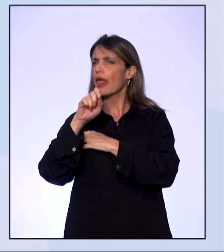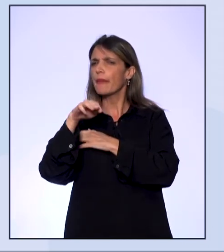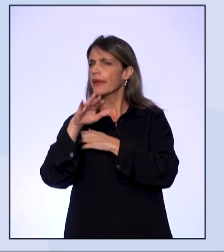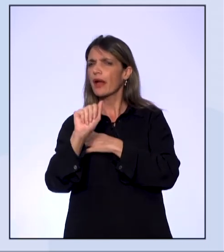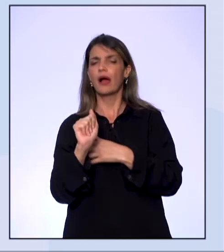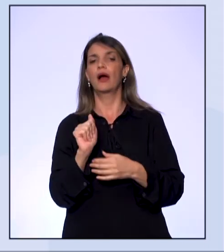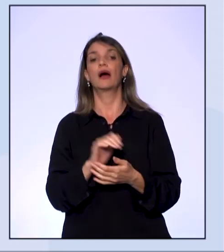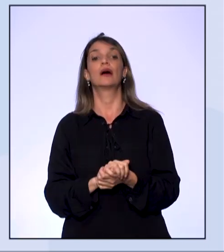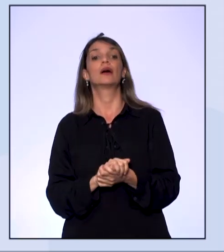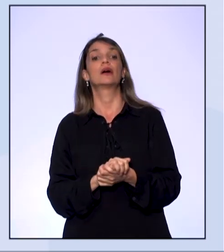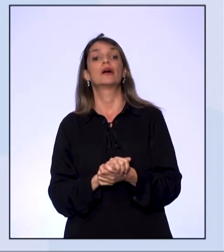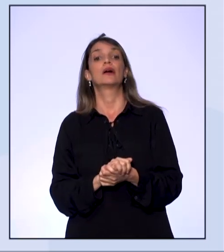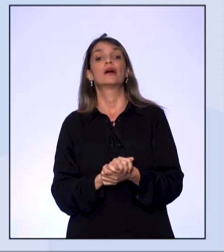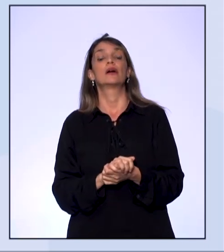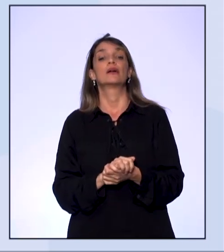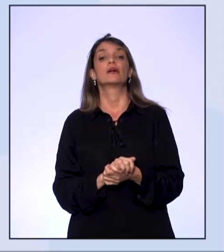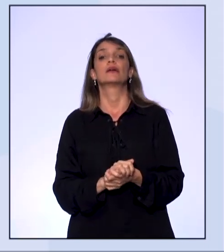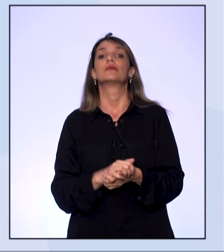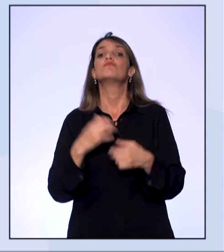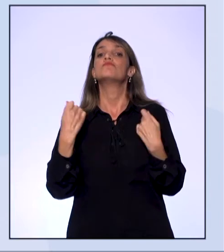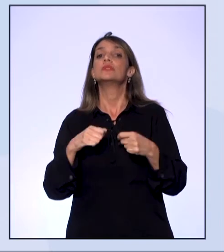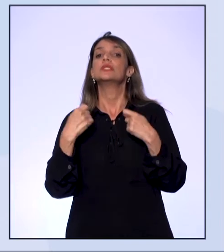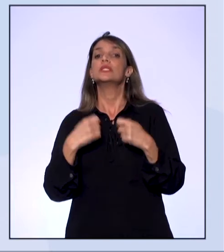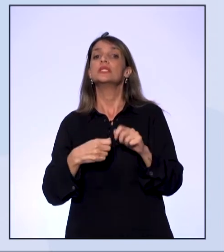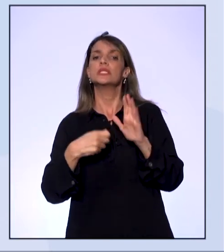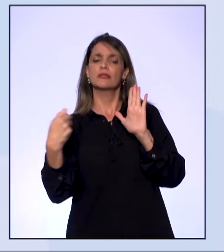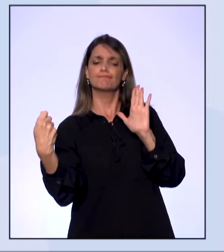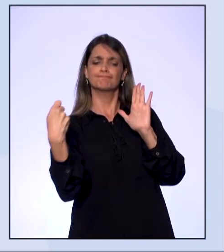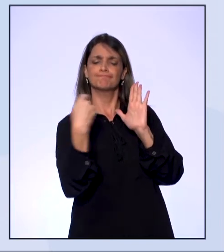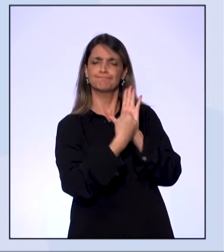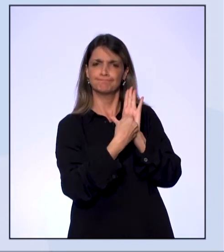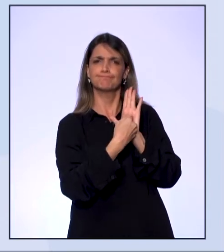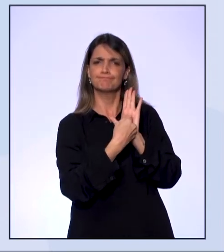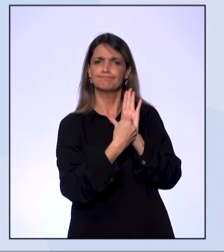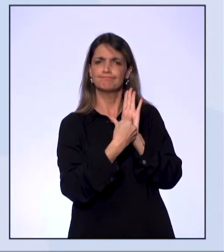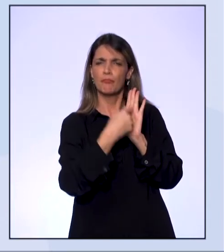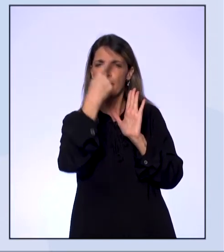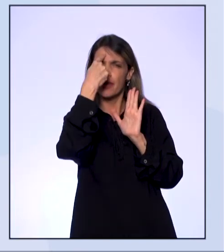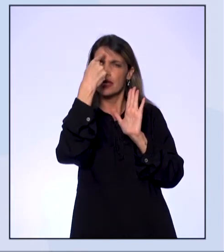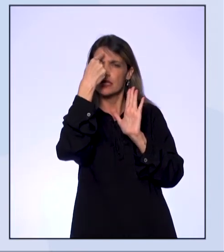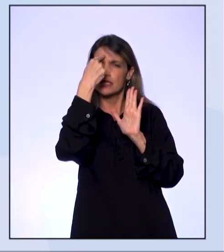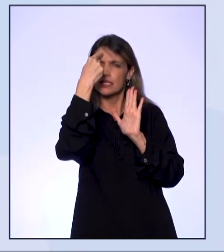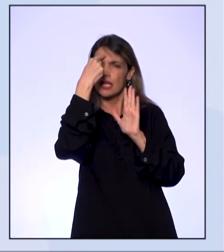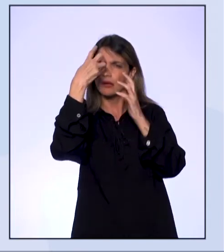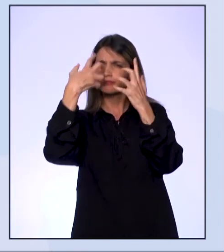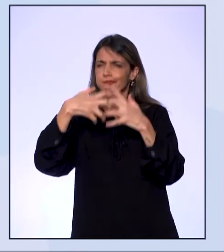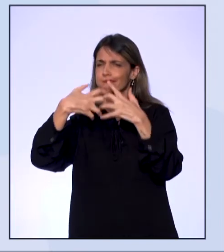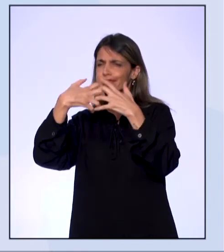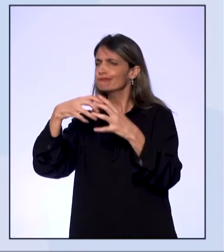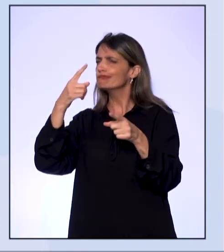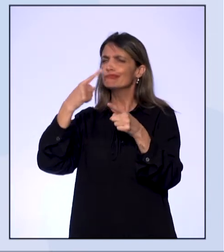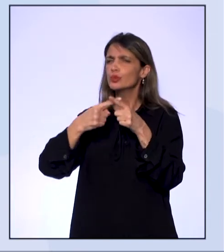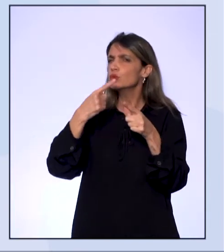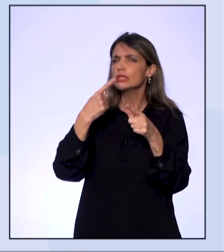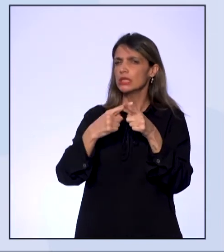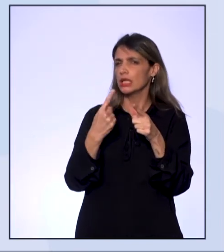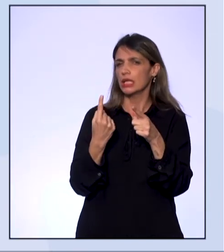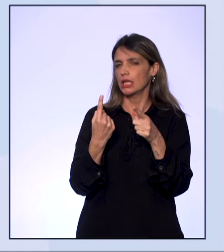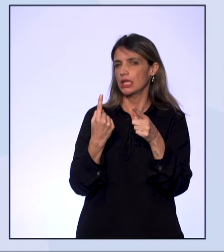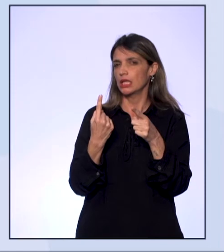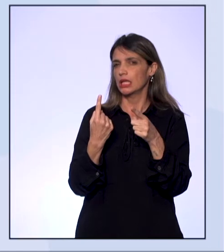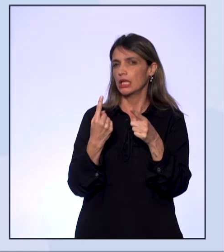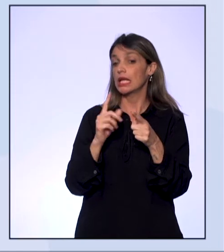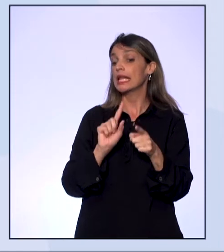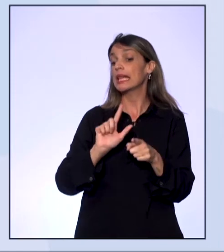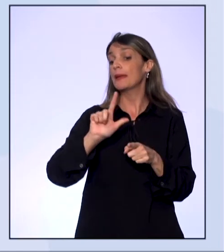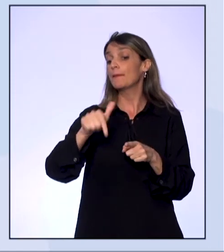que ficar clara, marcada dentro do seu texto. Pensar em relações de causa e consequência, relação de